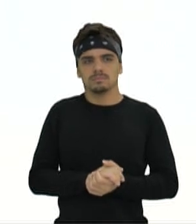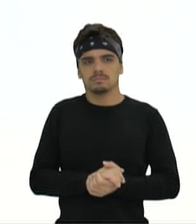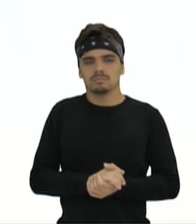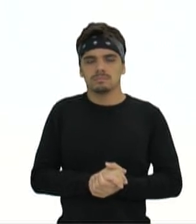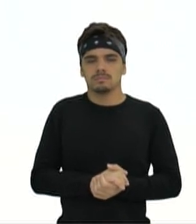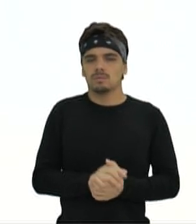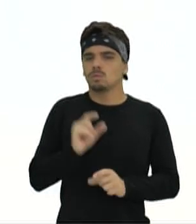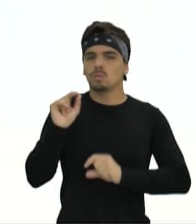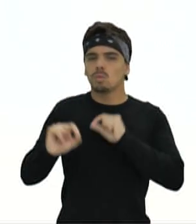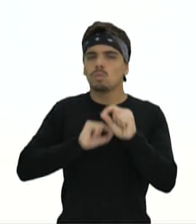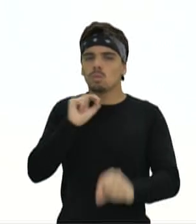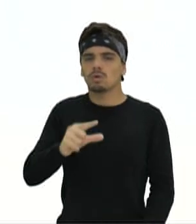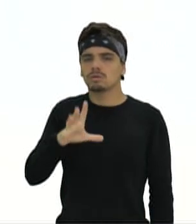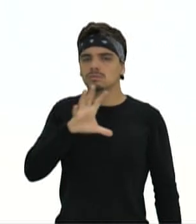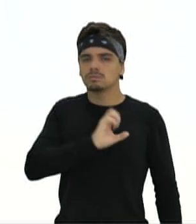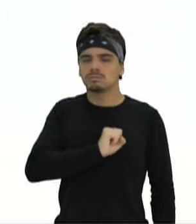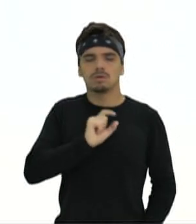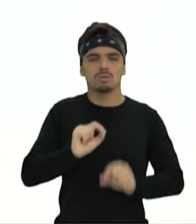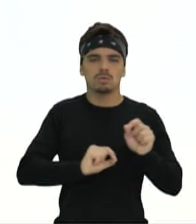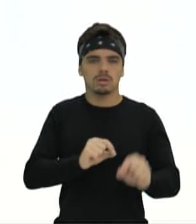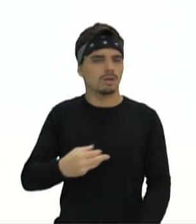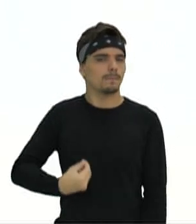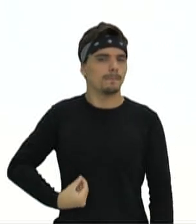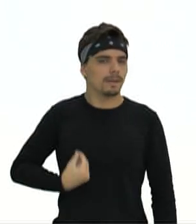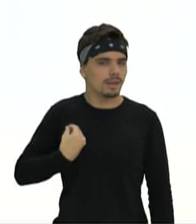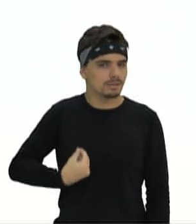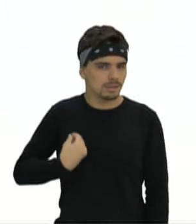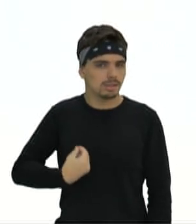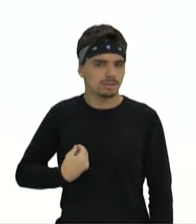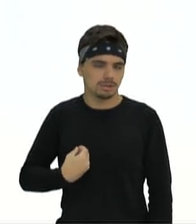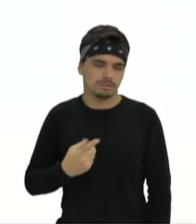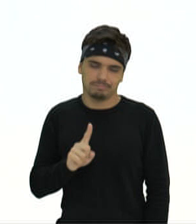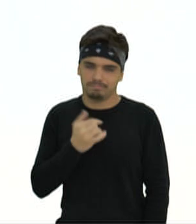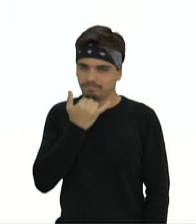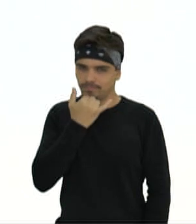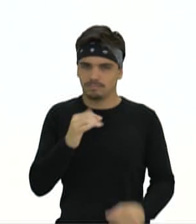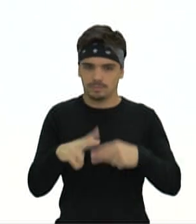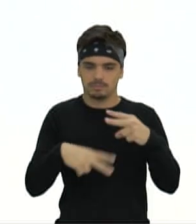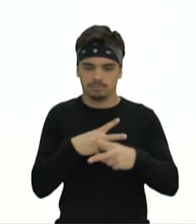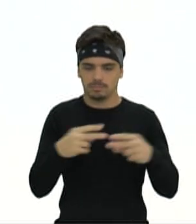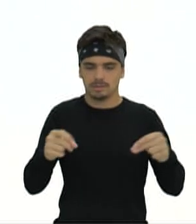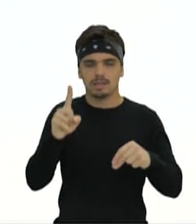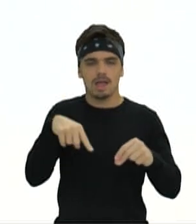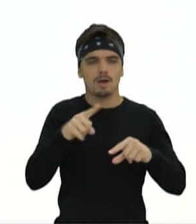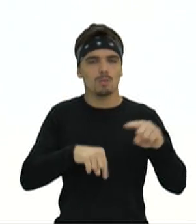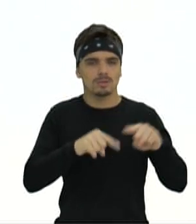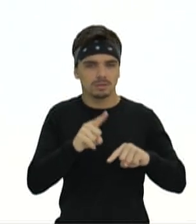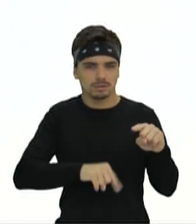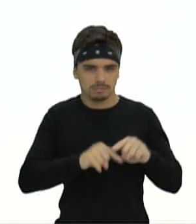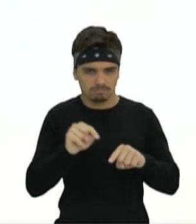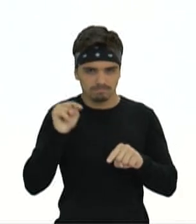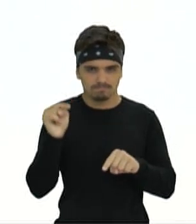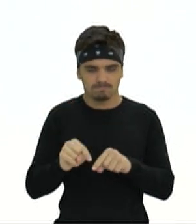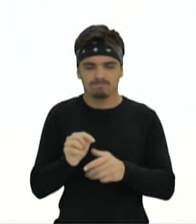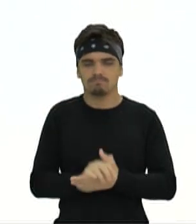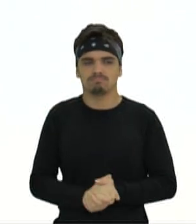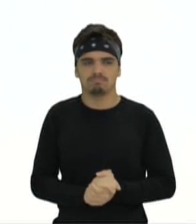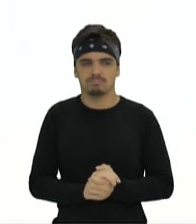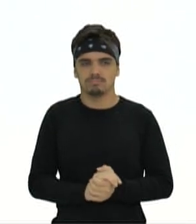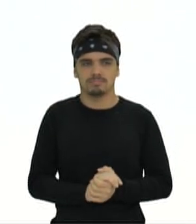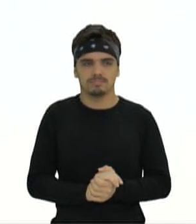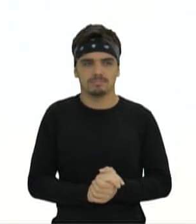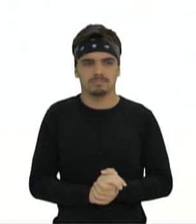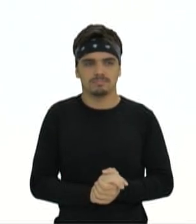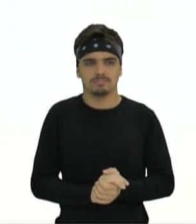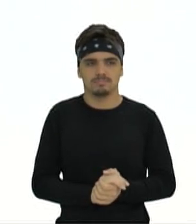O que eu amei? O presente que ela comprou. Então, estamos falando de um objeto. C. I love a boy who doesn't love